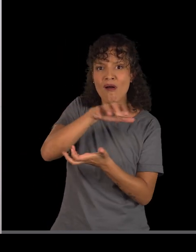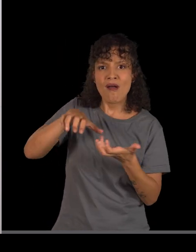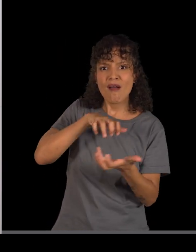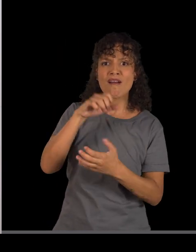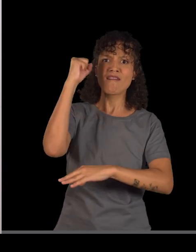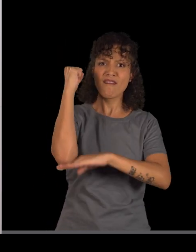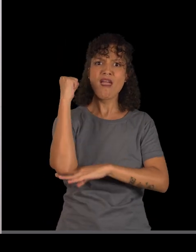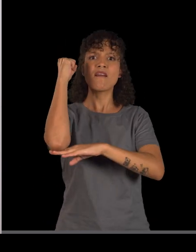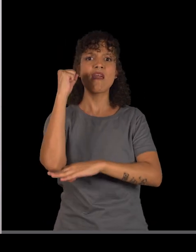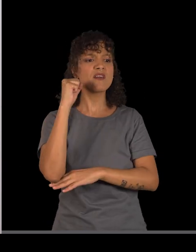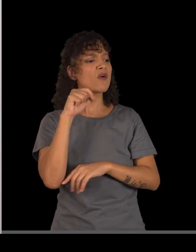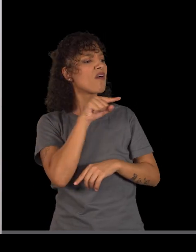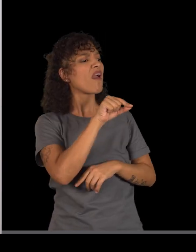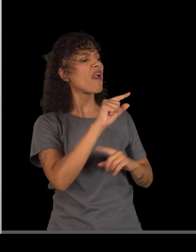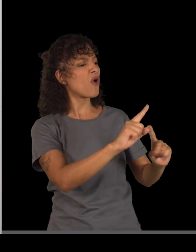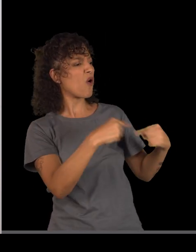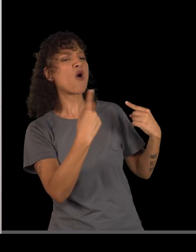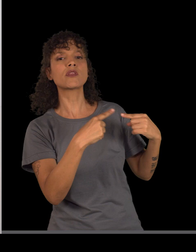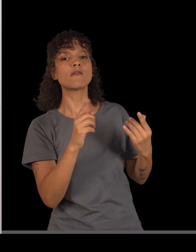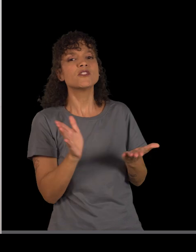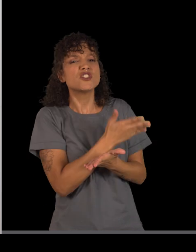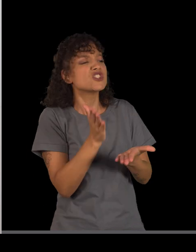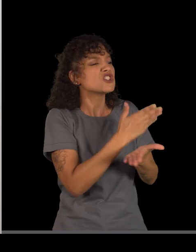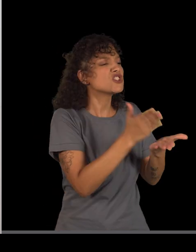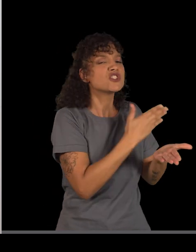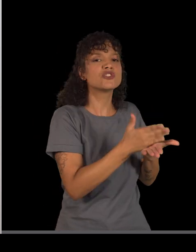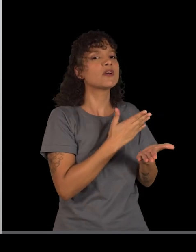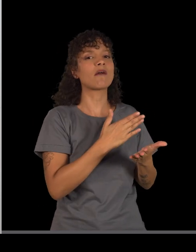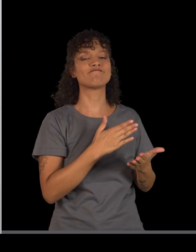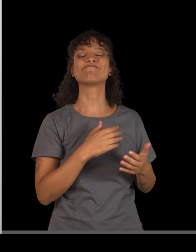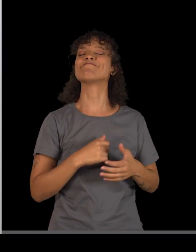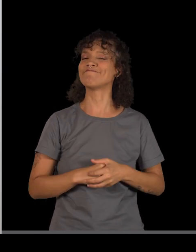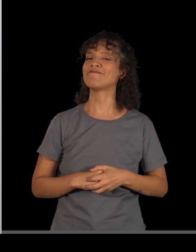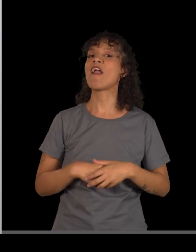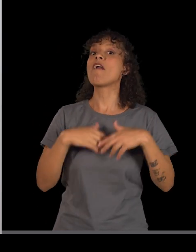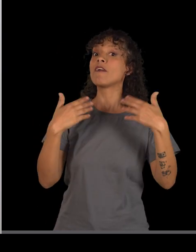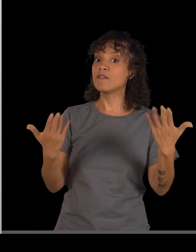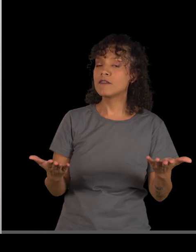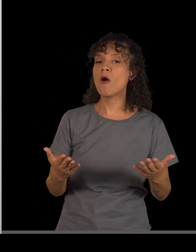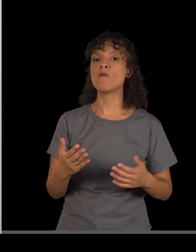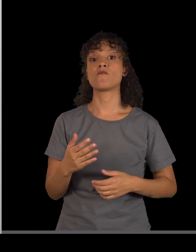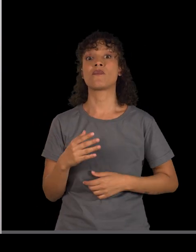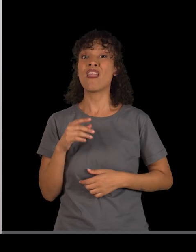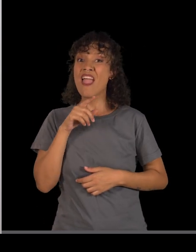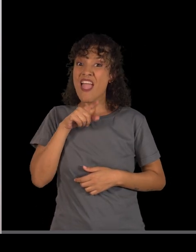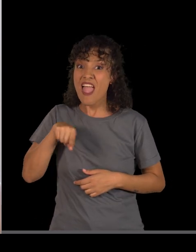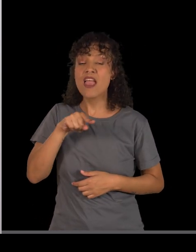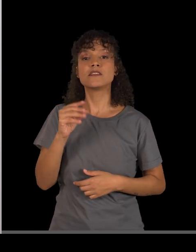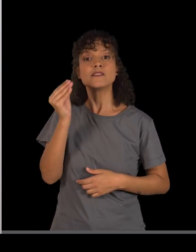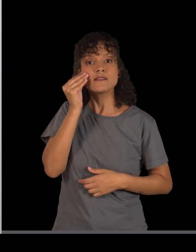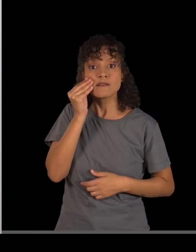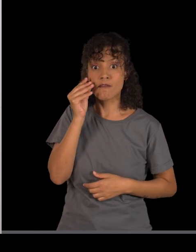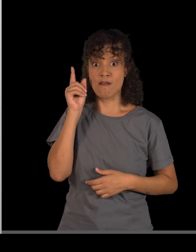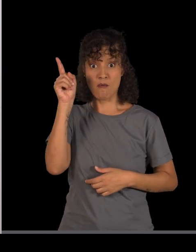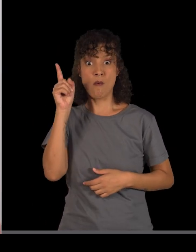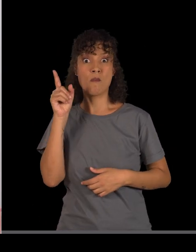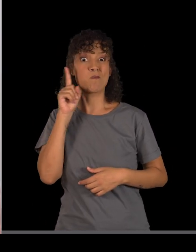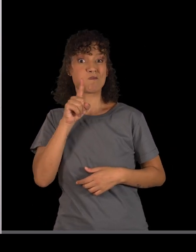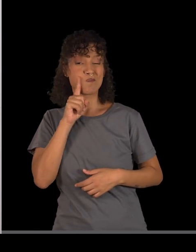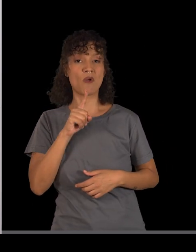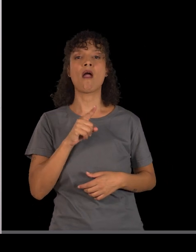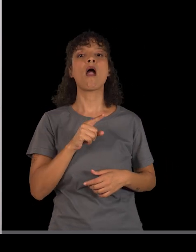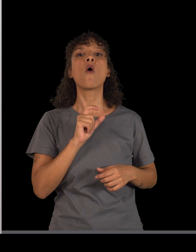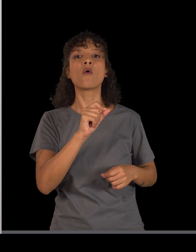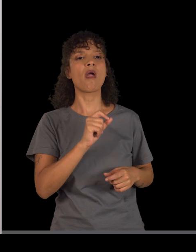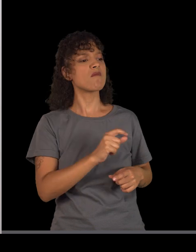revolucionários conseguem então retirar essa contra-revolução. Eles começam então a pressionar Cuba, fazendo embargos